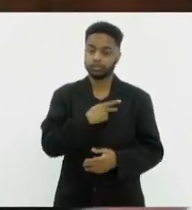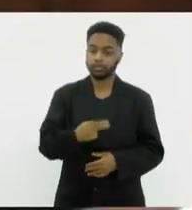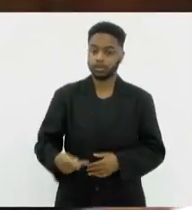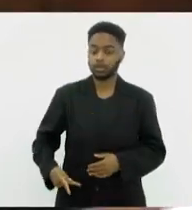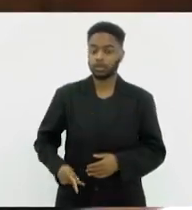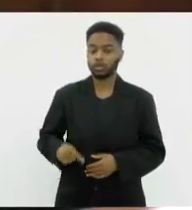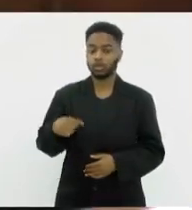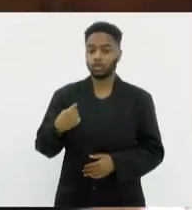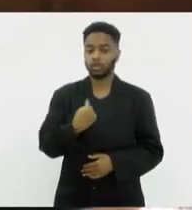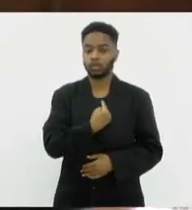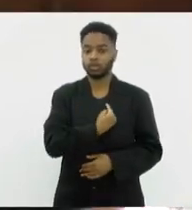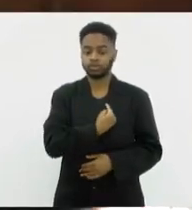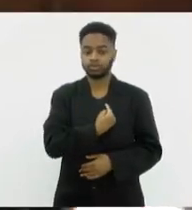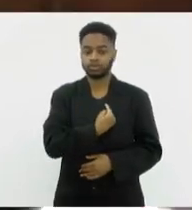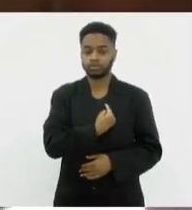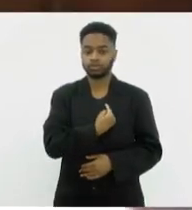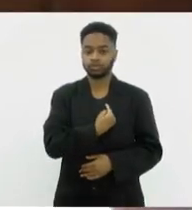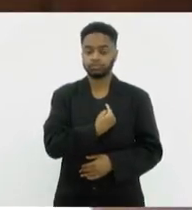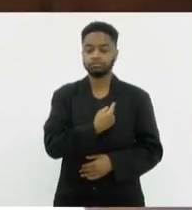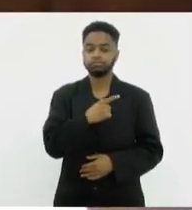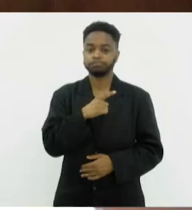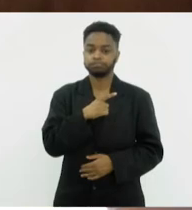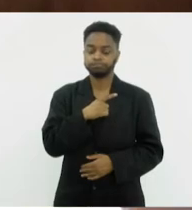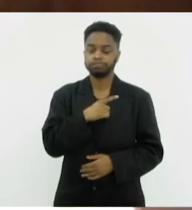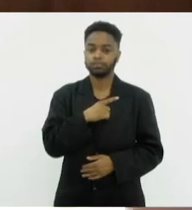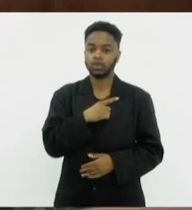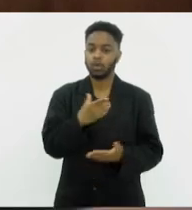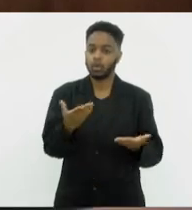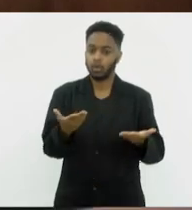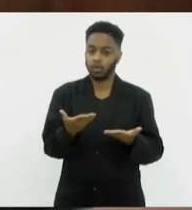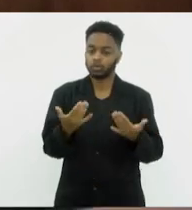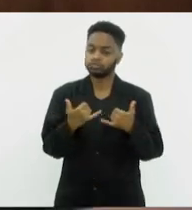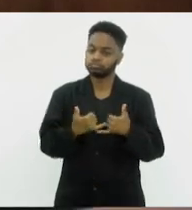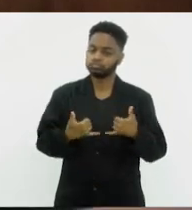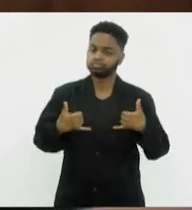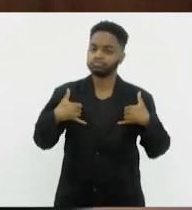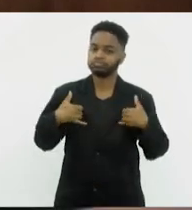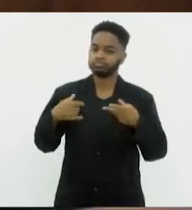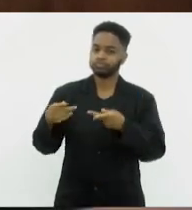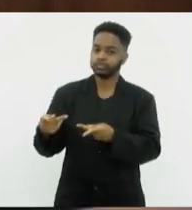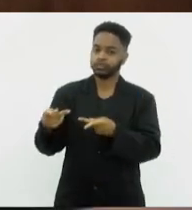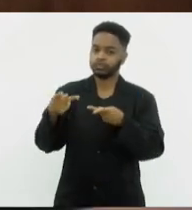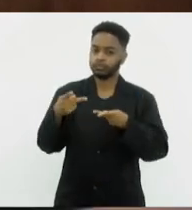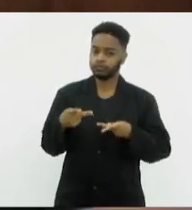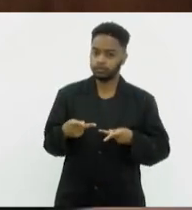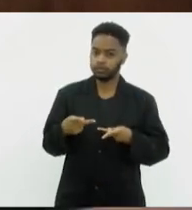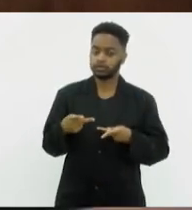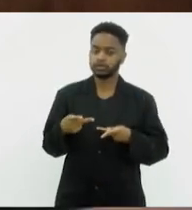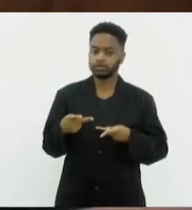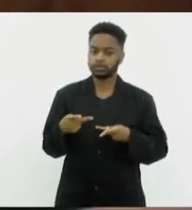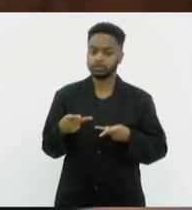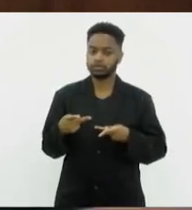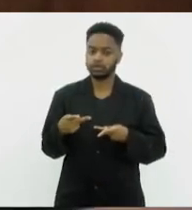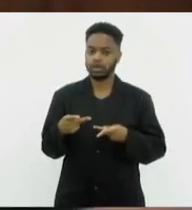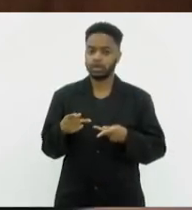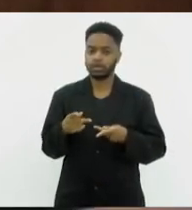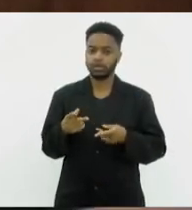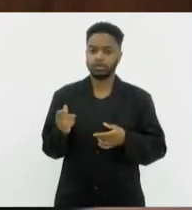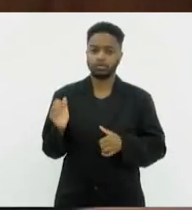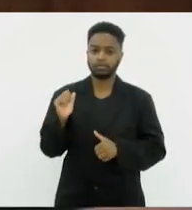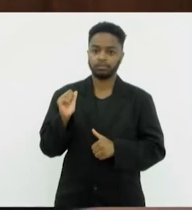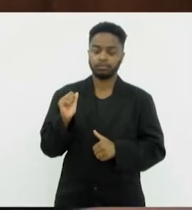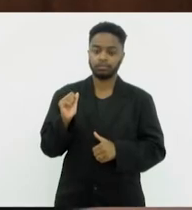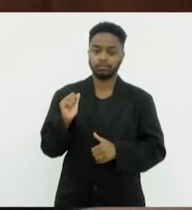tendo o privilégio de receber hoje a visita da titular da Delegacia de